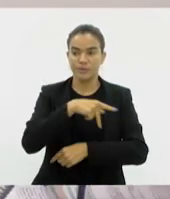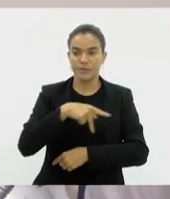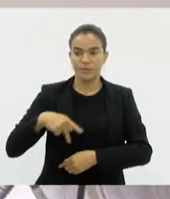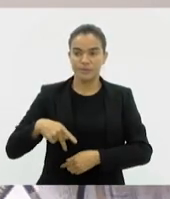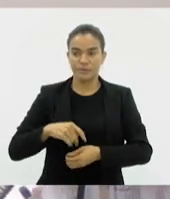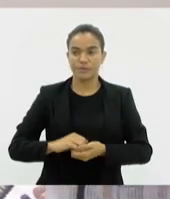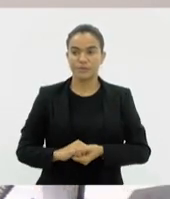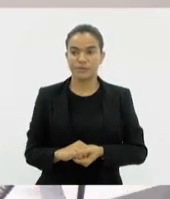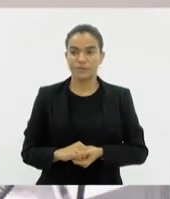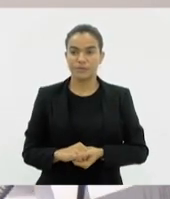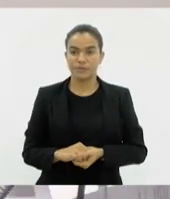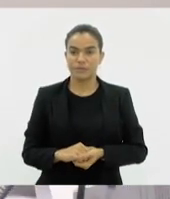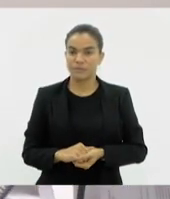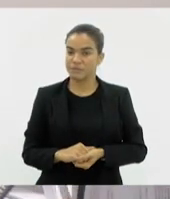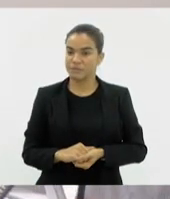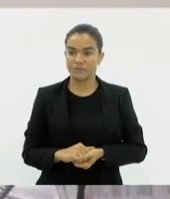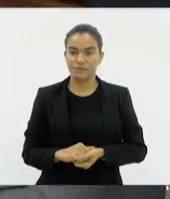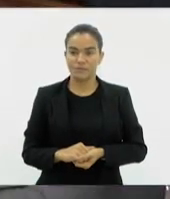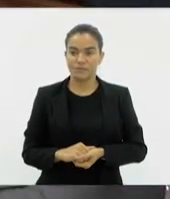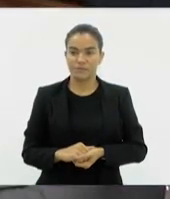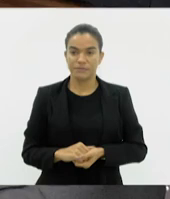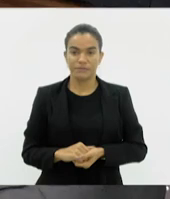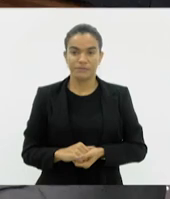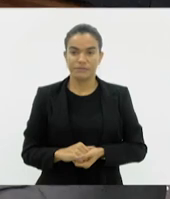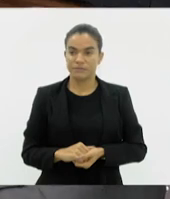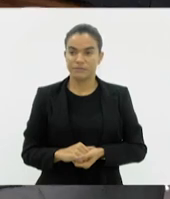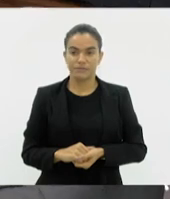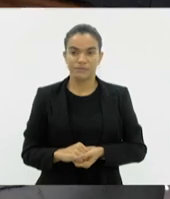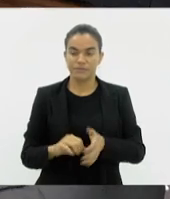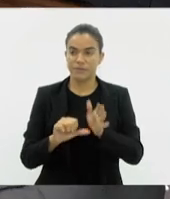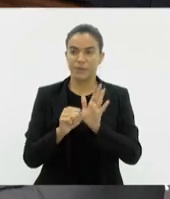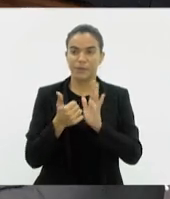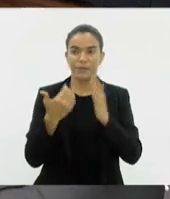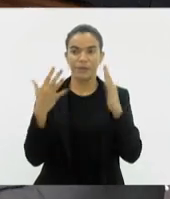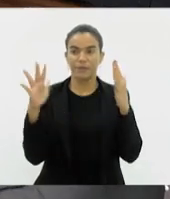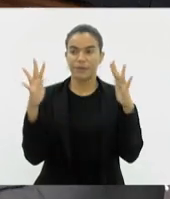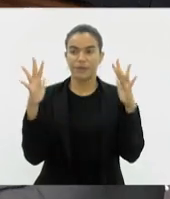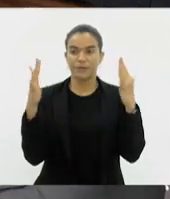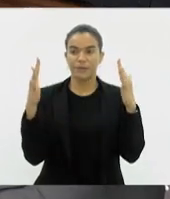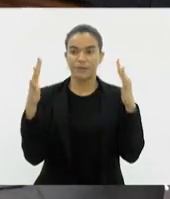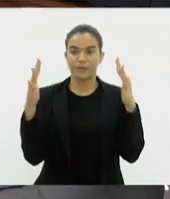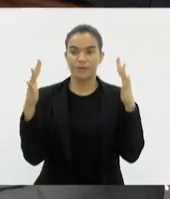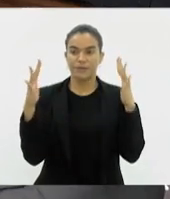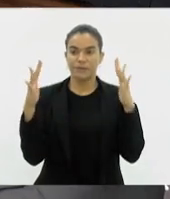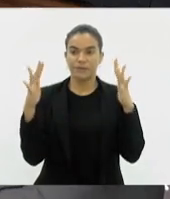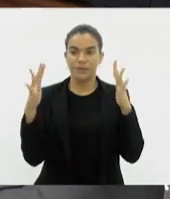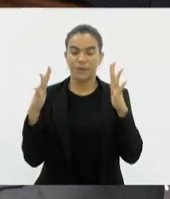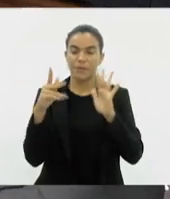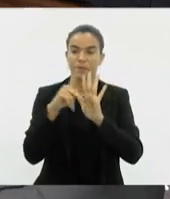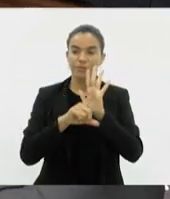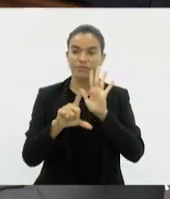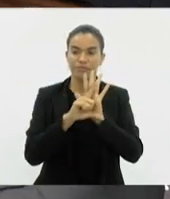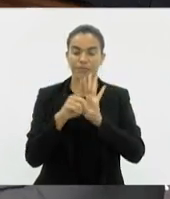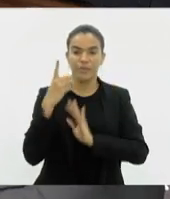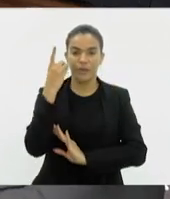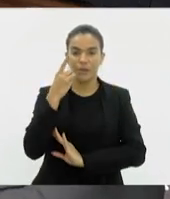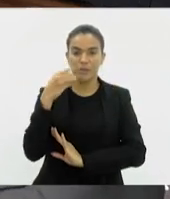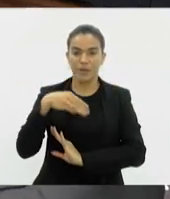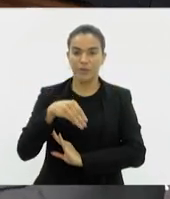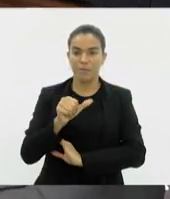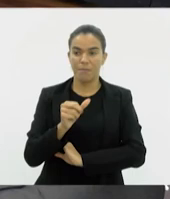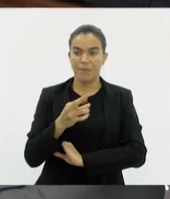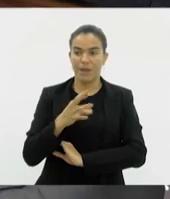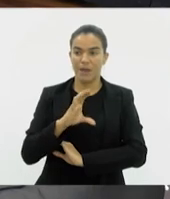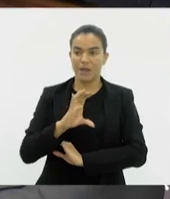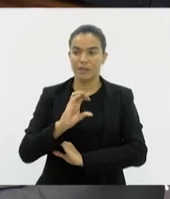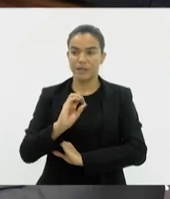discutir, muito deputado Célio Jordão. Apenas para, primeiro, parabenizar a iniciativa, não é, do projeto de lei do deputado Márcio